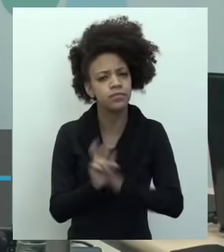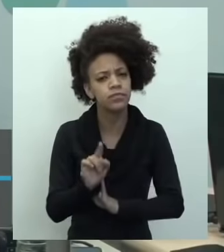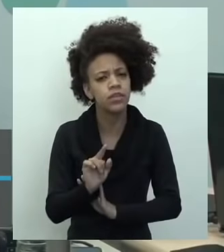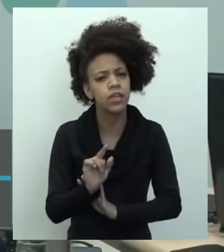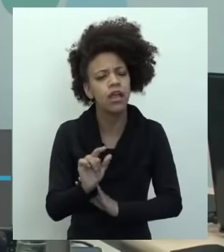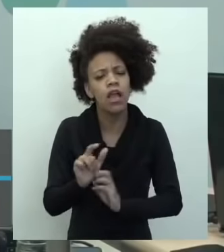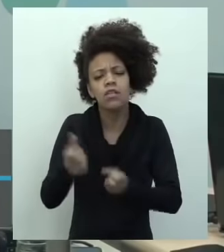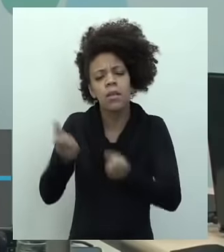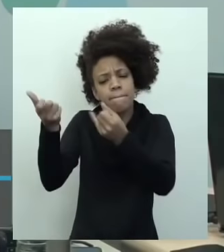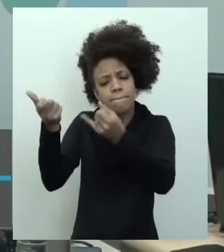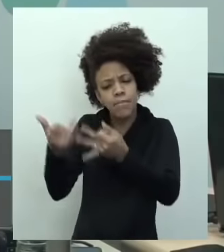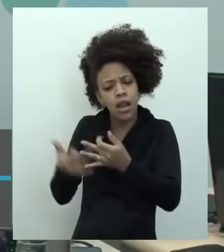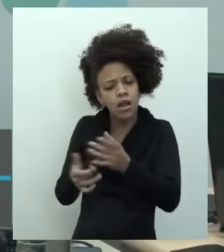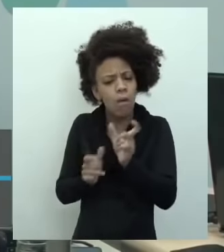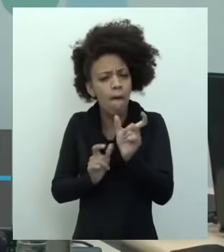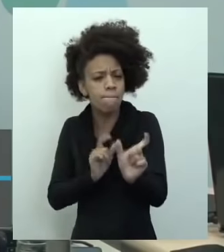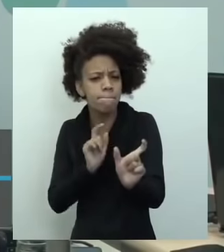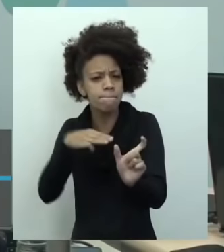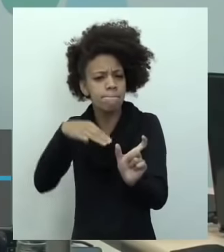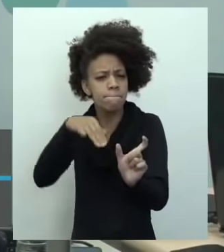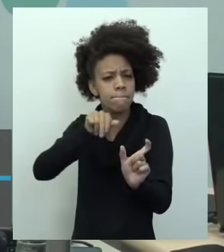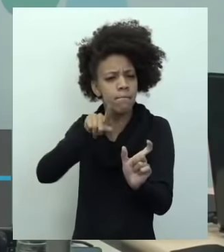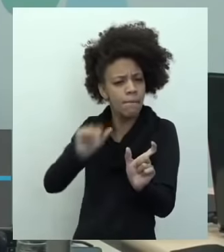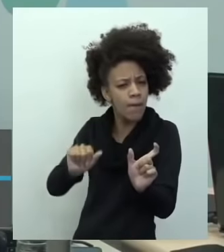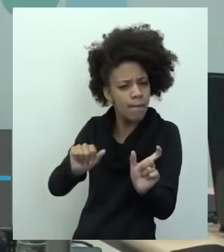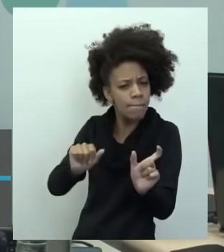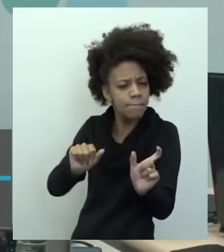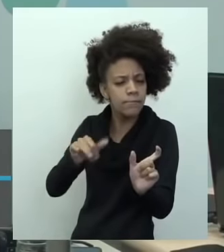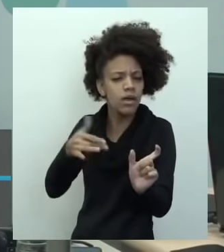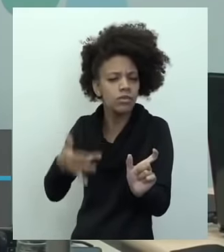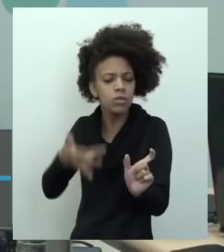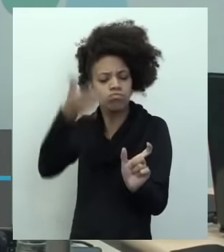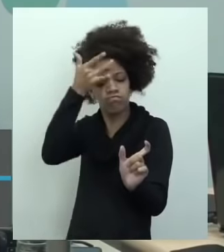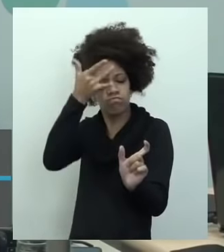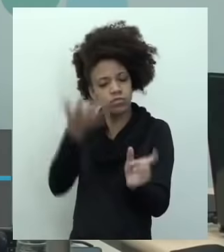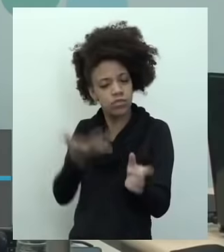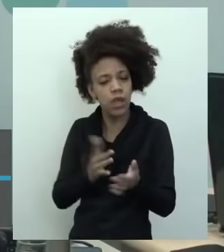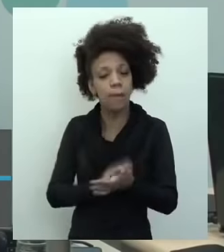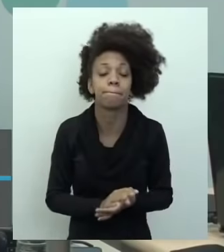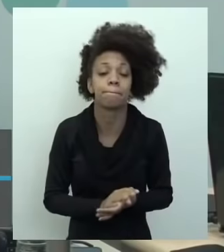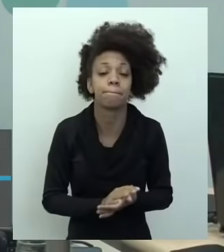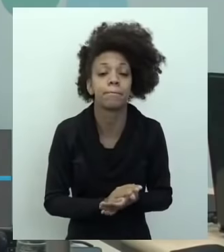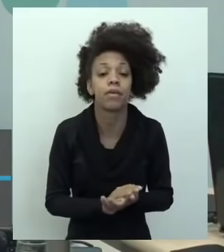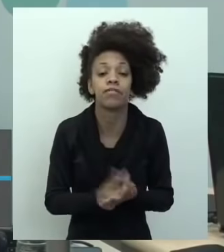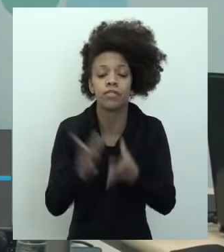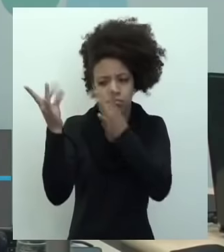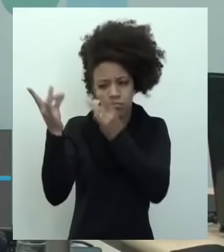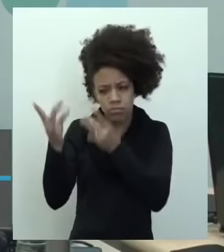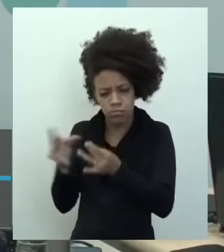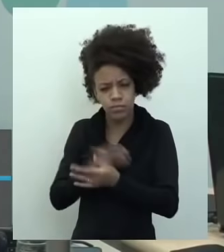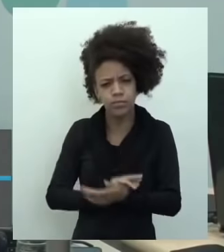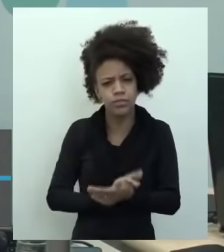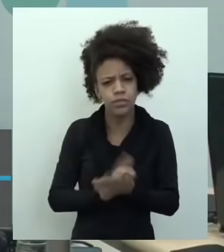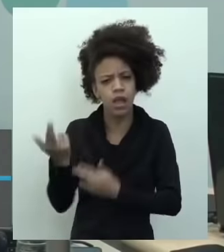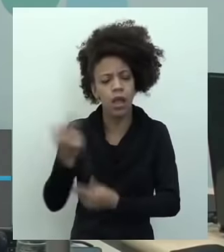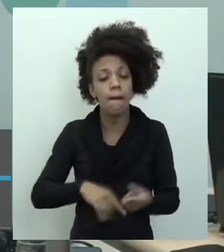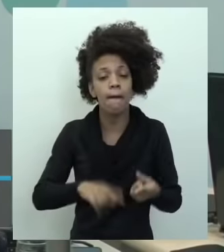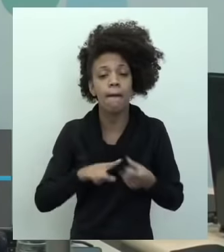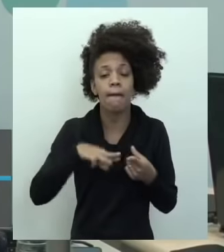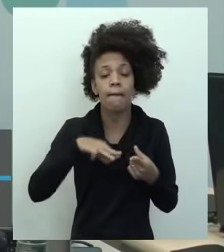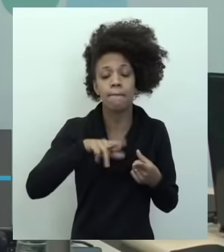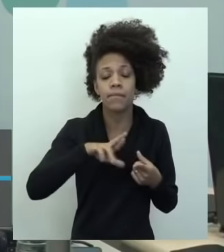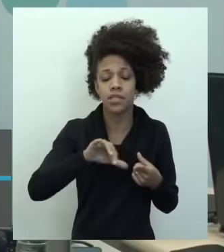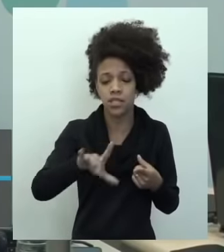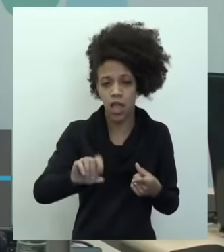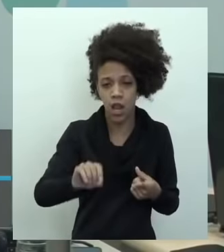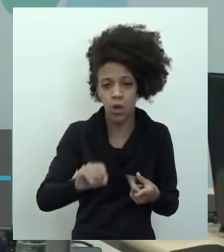uma palavra, né, que vem à mente quando a gente está tratando desse tema. Então, eu vou destacar aqui as respostas do Marcelo, da